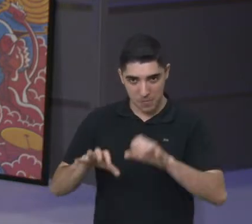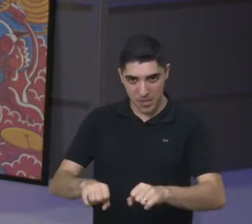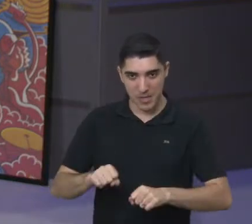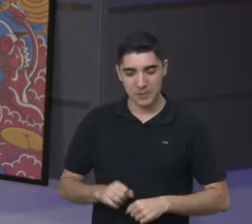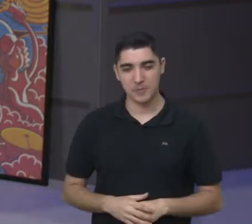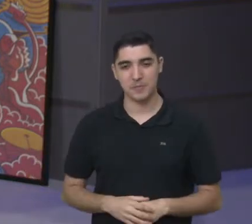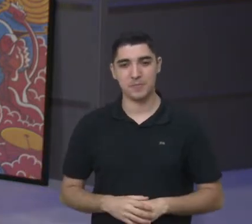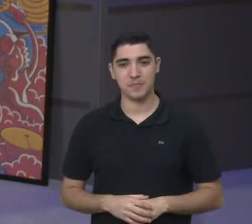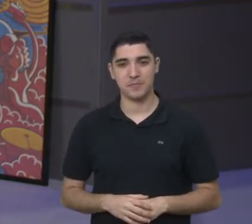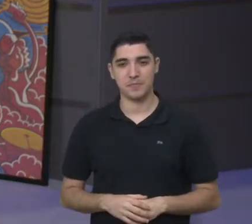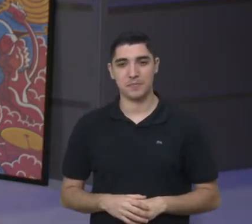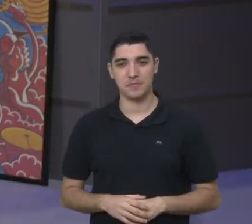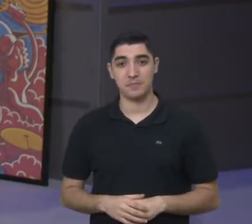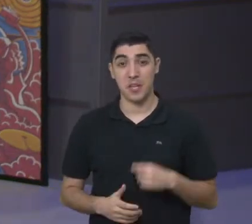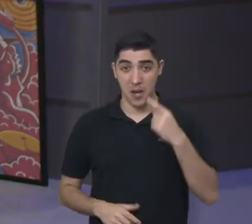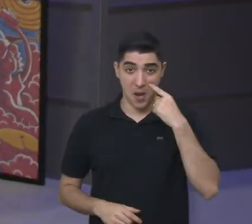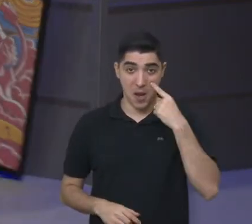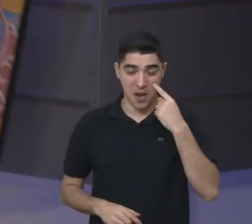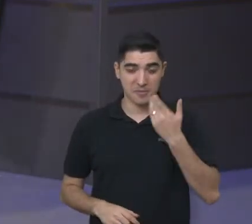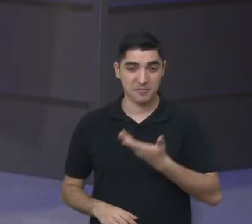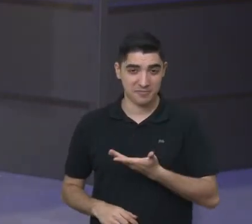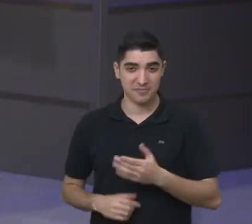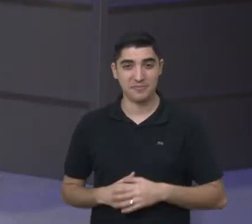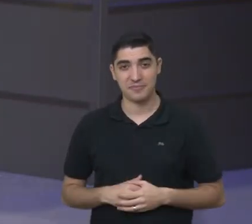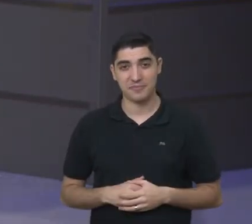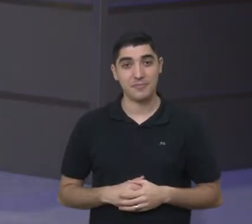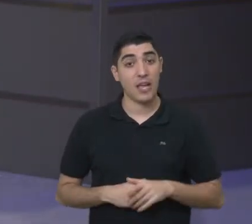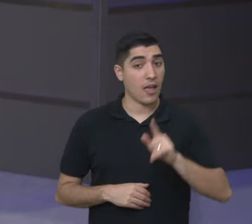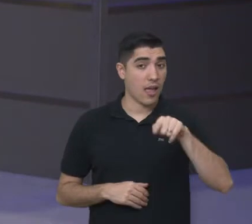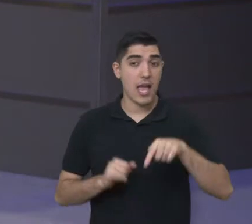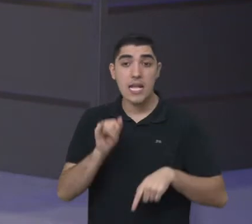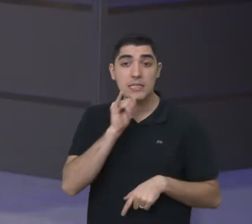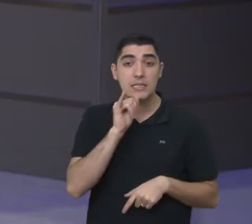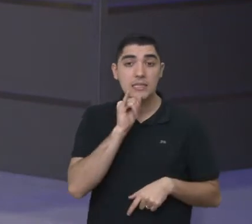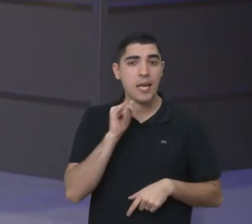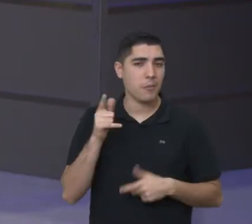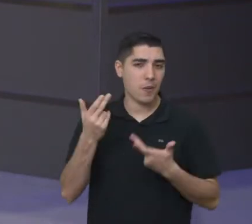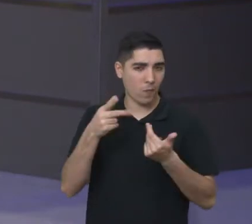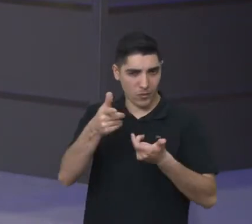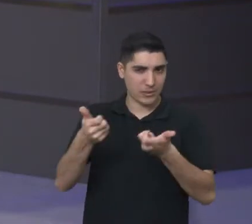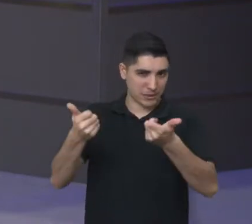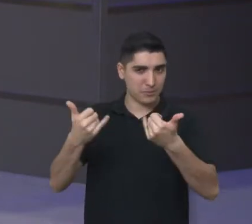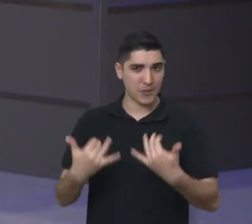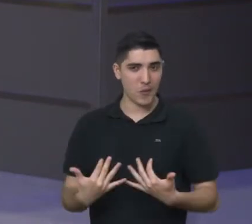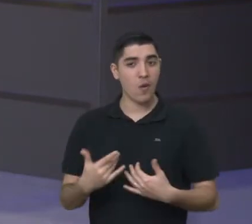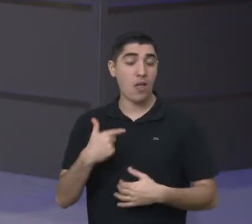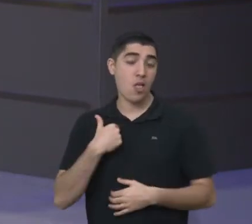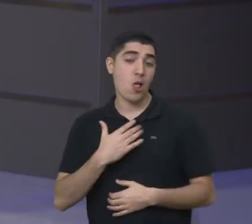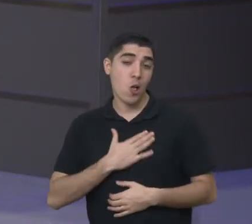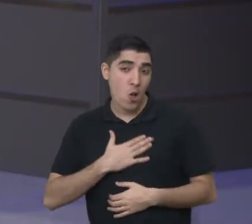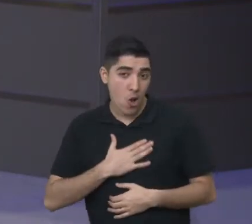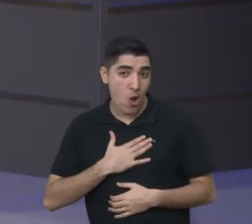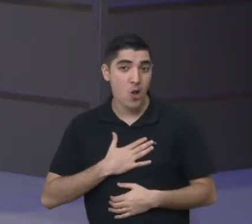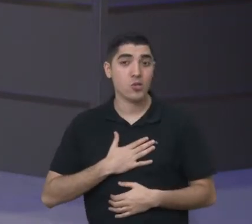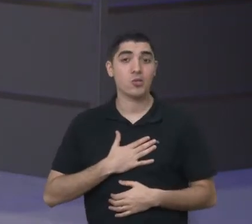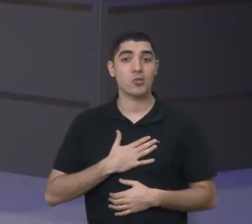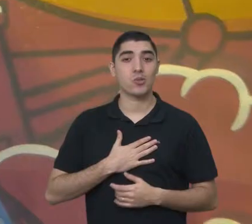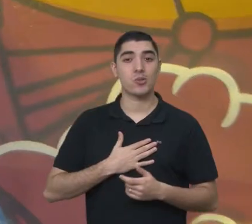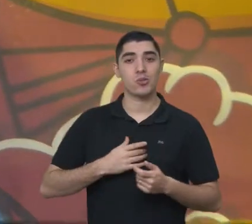aqui. Aqui, ó. Esse é um exemplo que você estava dando de gostar